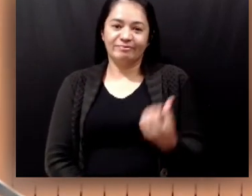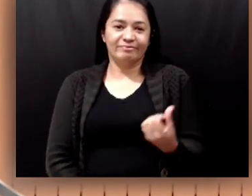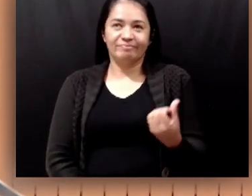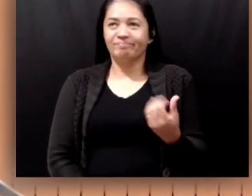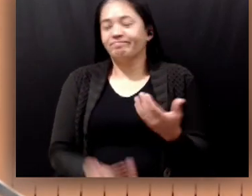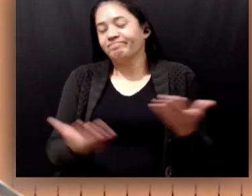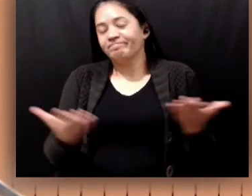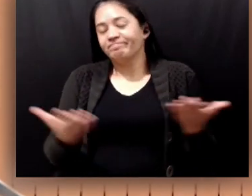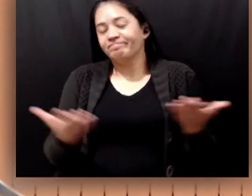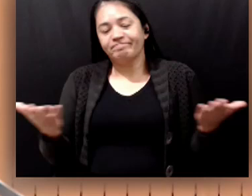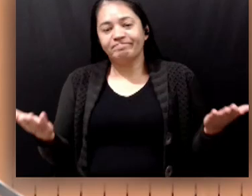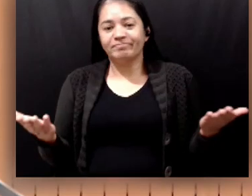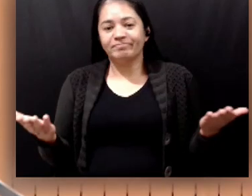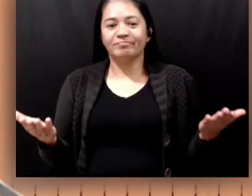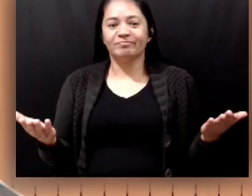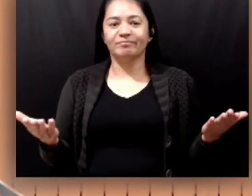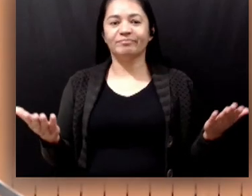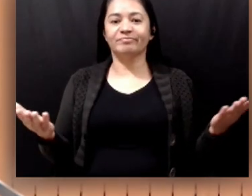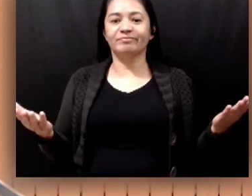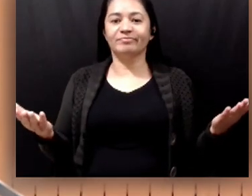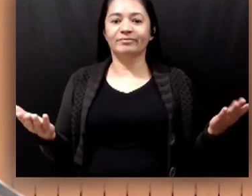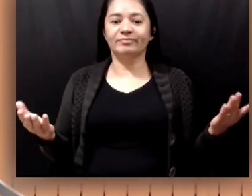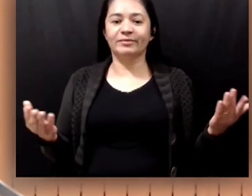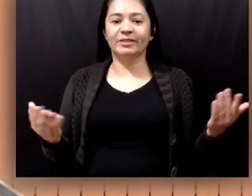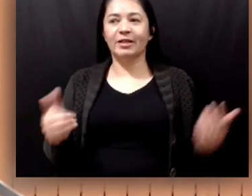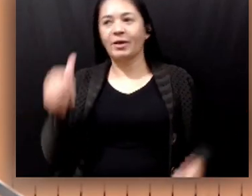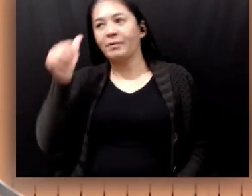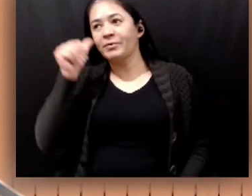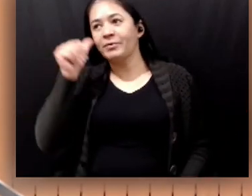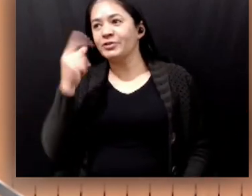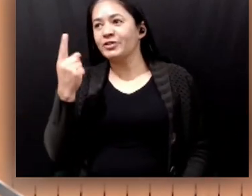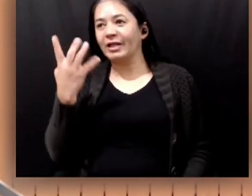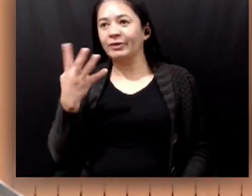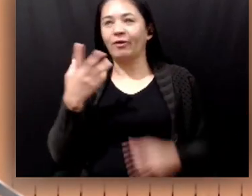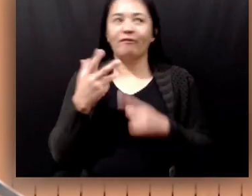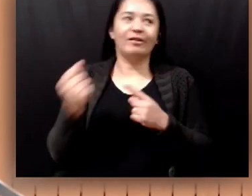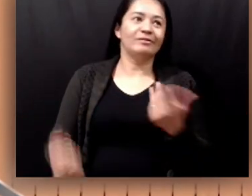uma garota de 14 ganhando de um